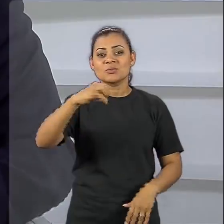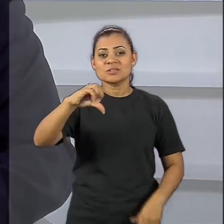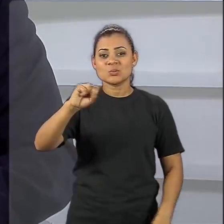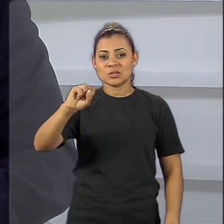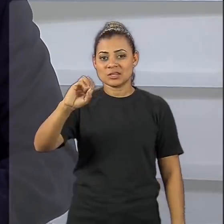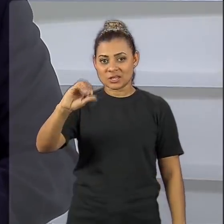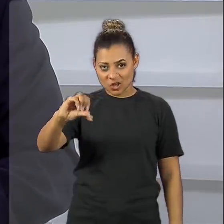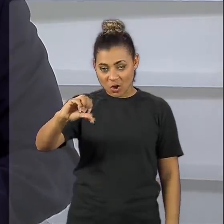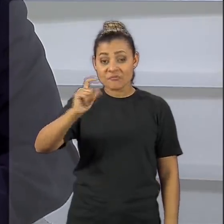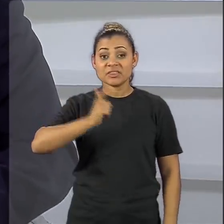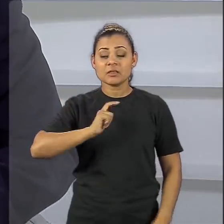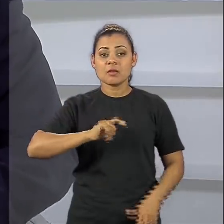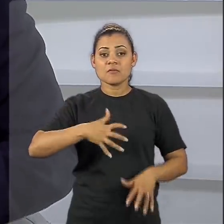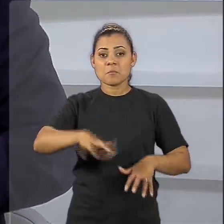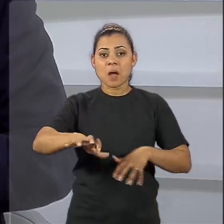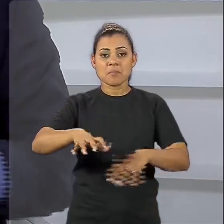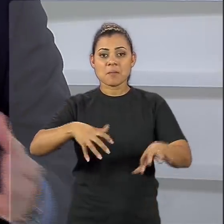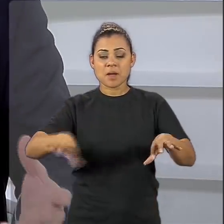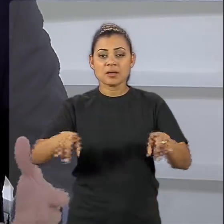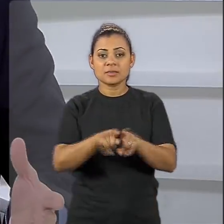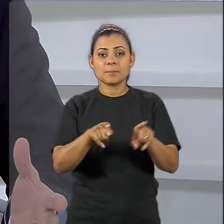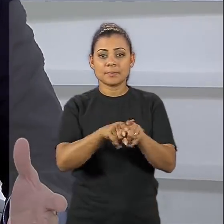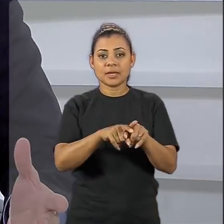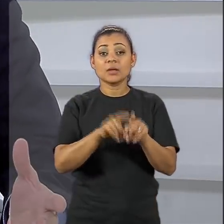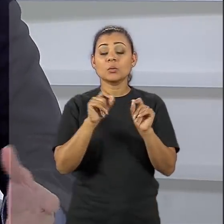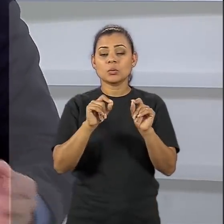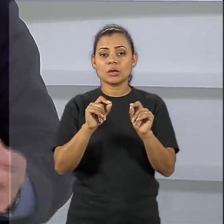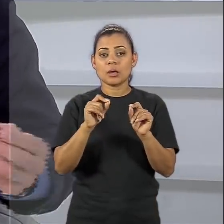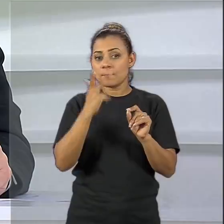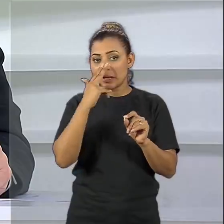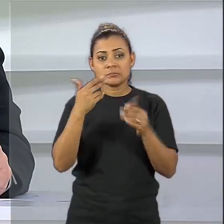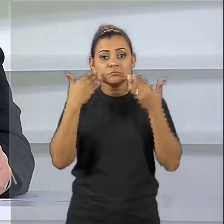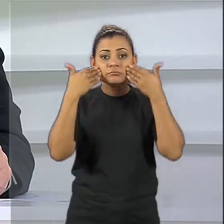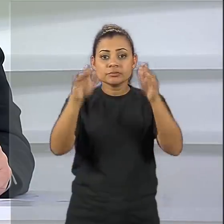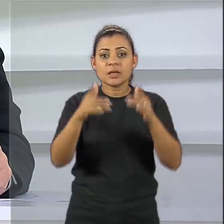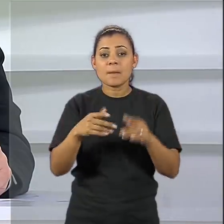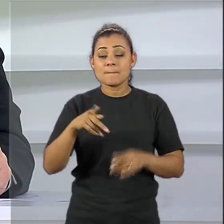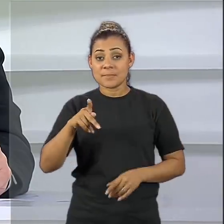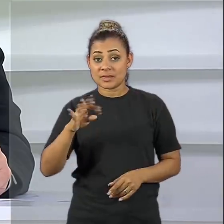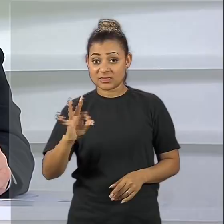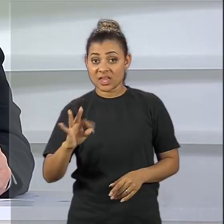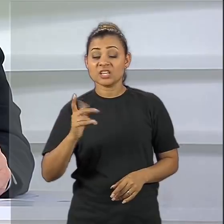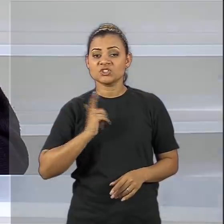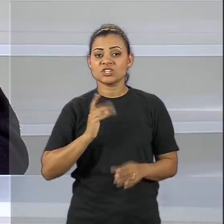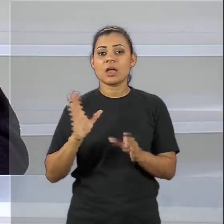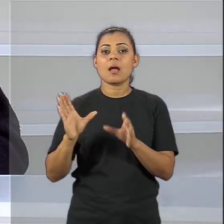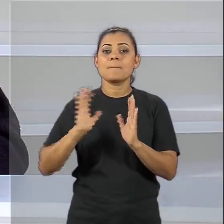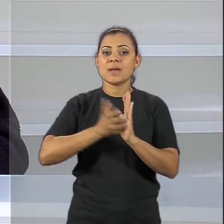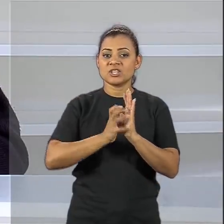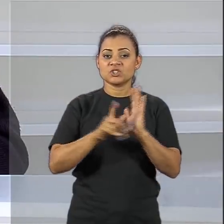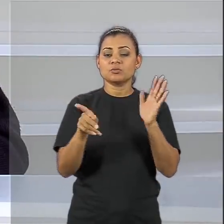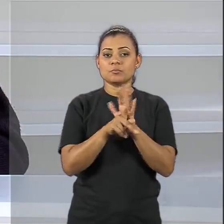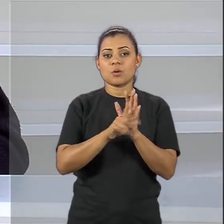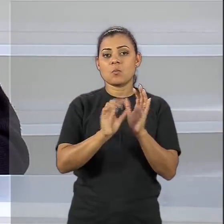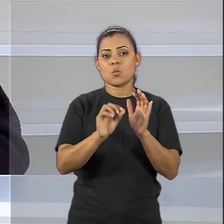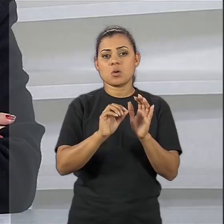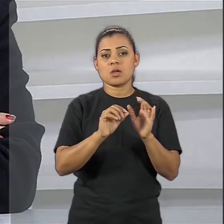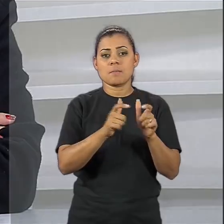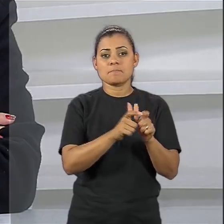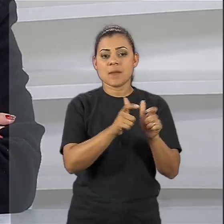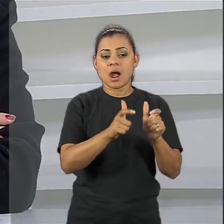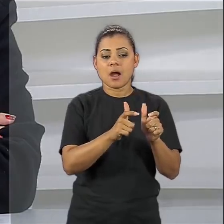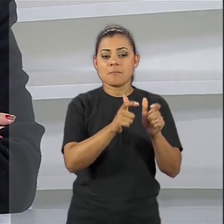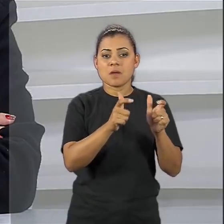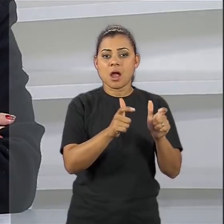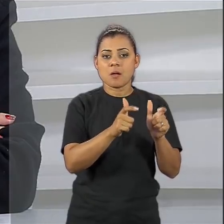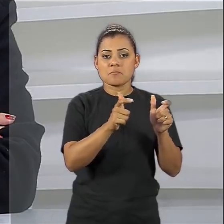grande pulverização, em que essa bipolarização ainda não estava posta, o PT ainda era um partido em formação, um partido em crescimento, embora já